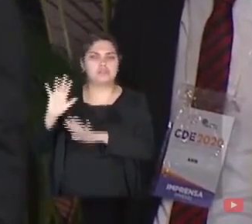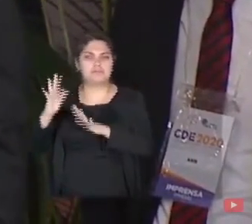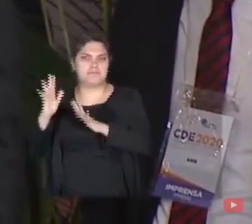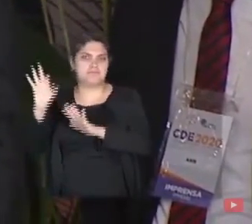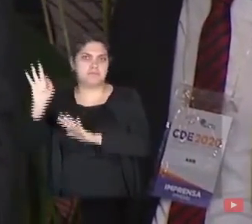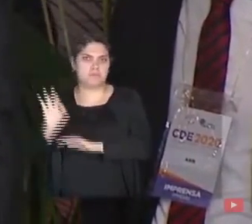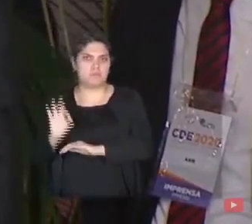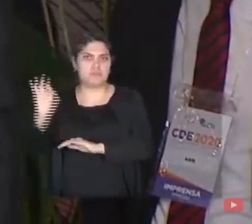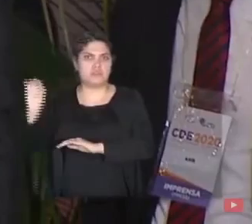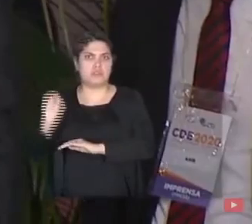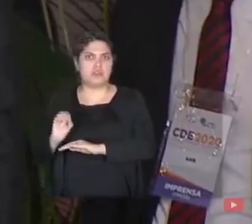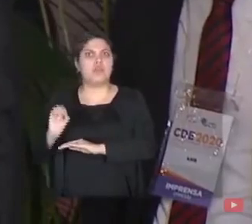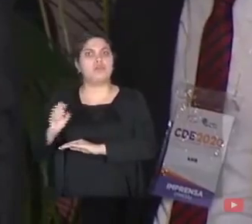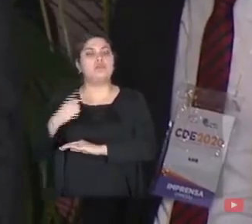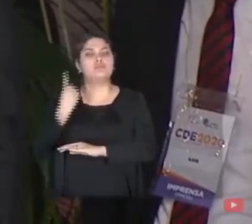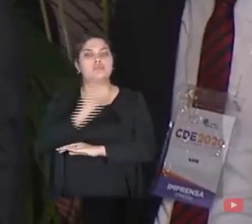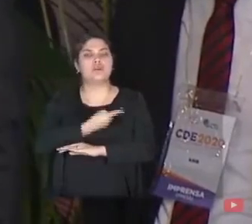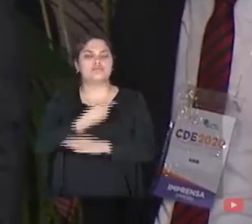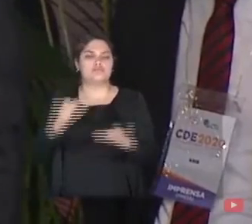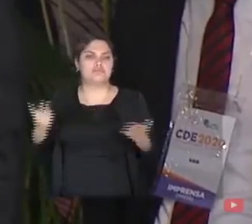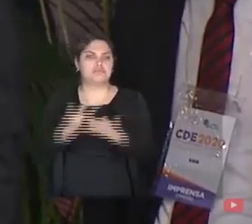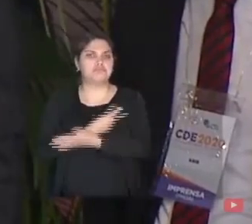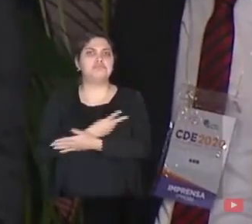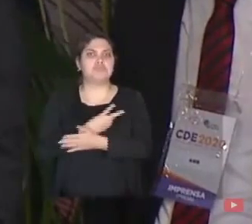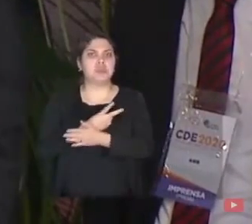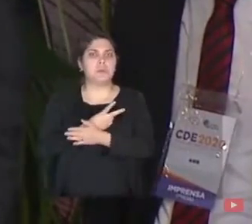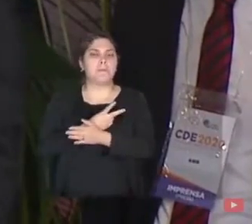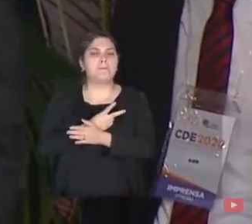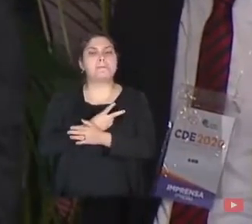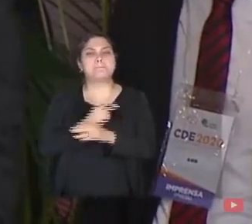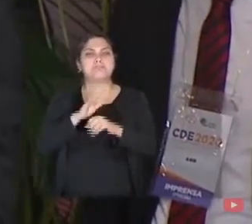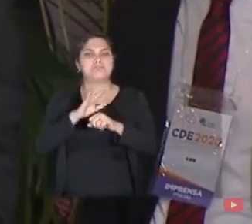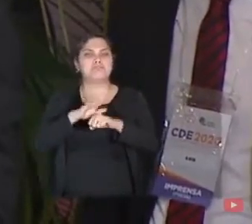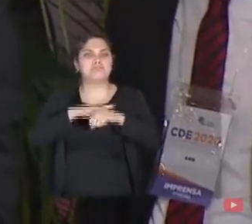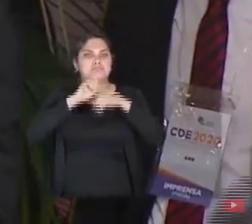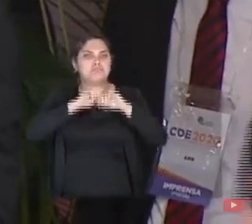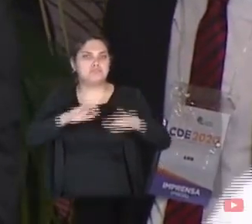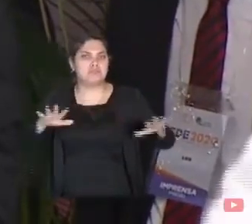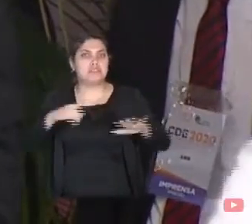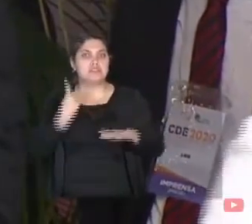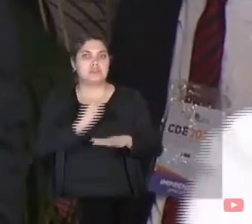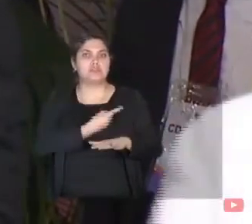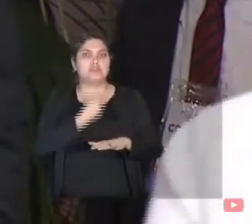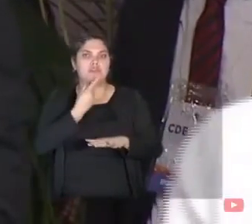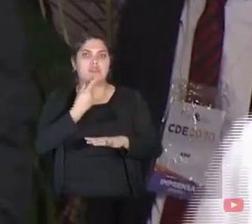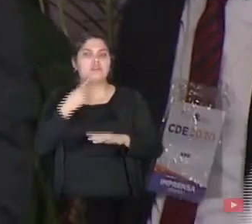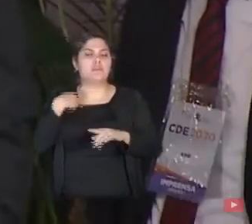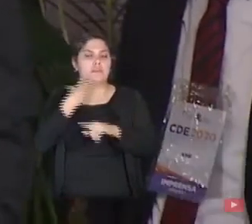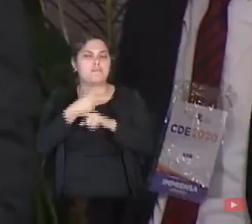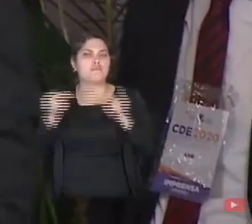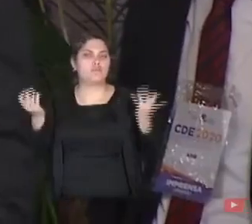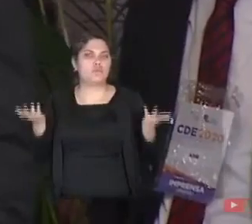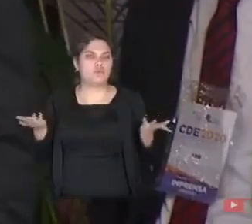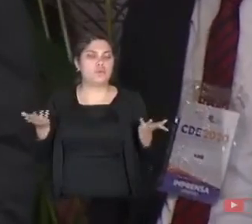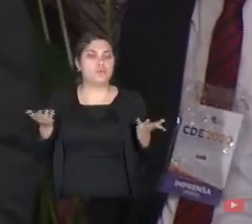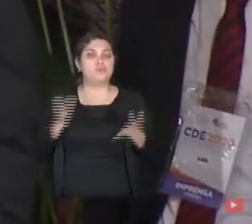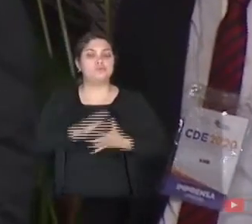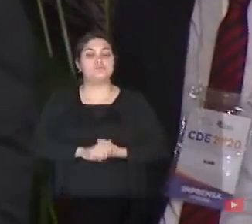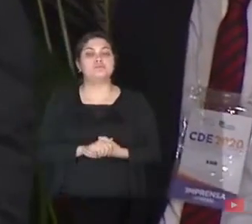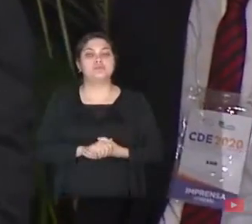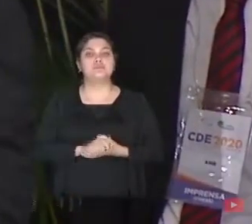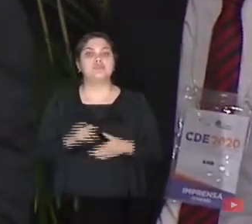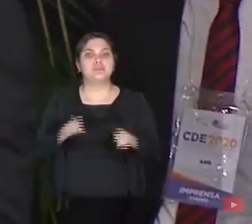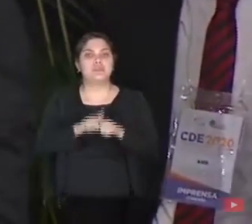ali. Né? Então a gente está no meio de uma pandemia, se esse número ficar aí nos 30%, realmente a gente está falando de uma vitória. E